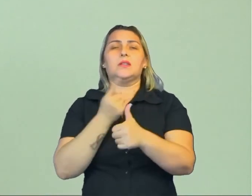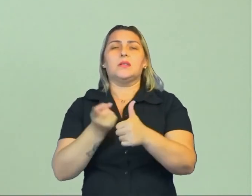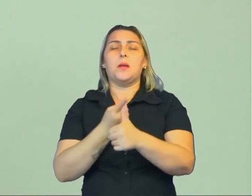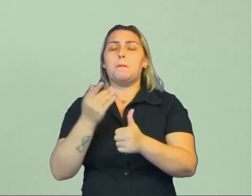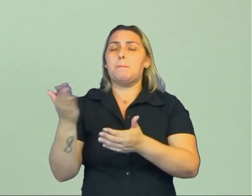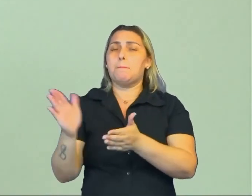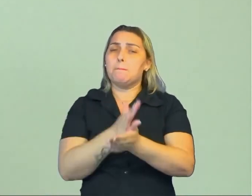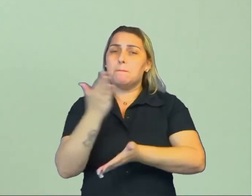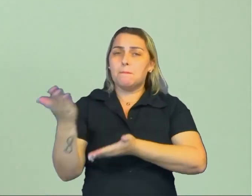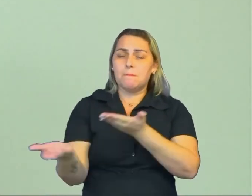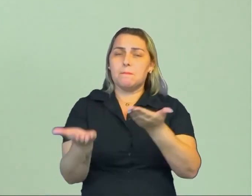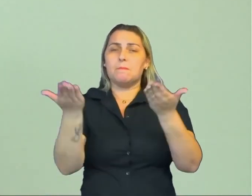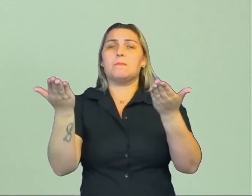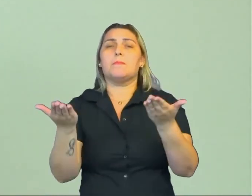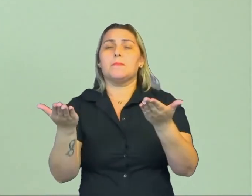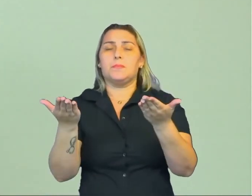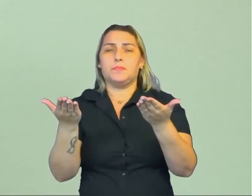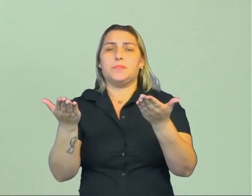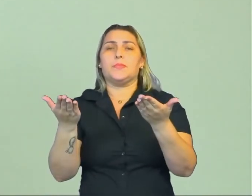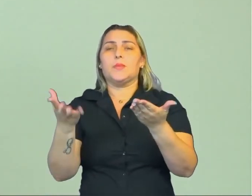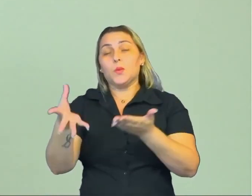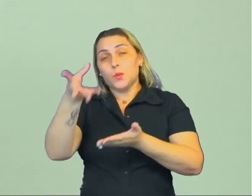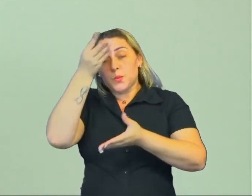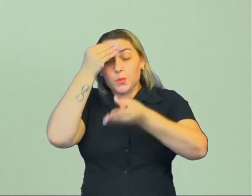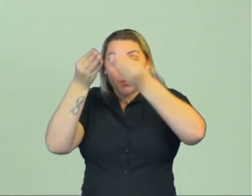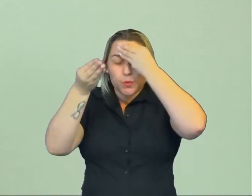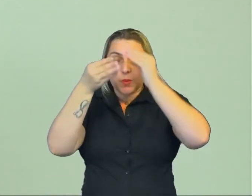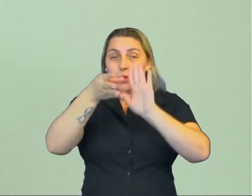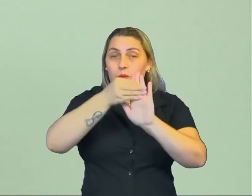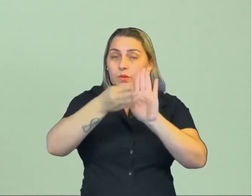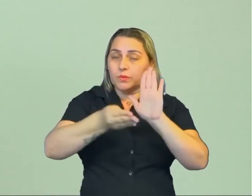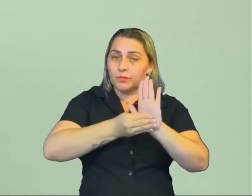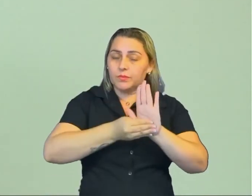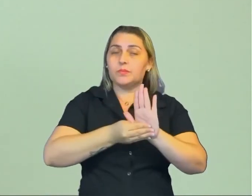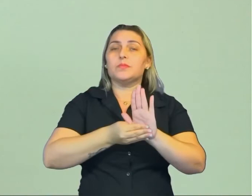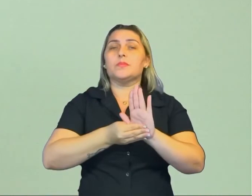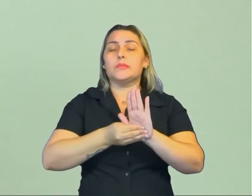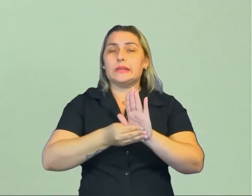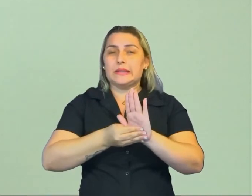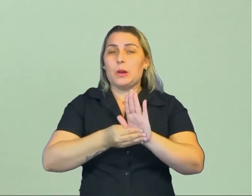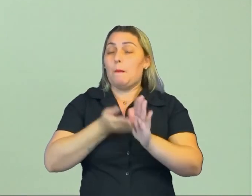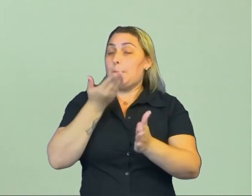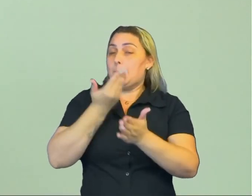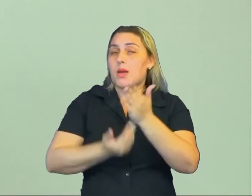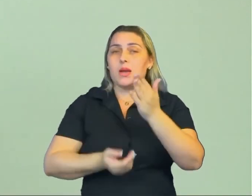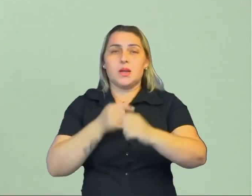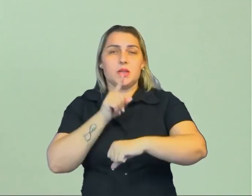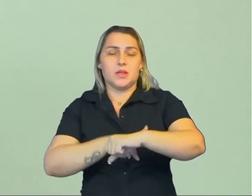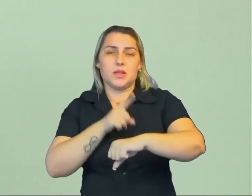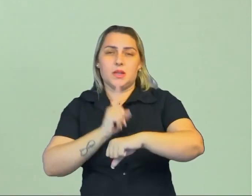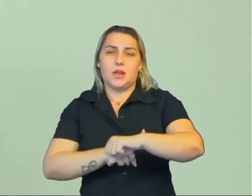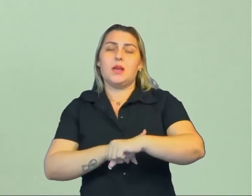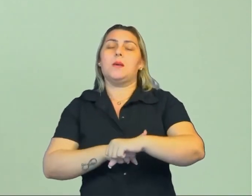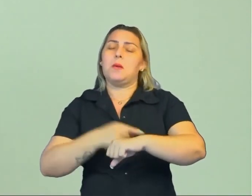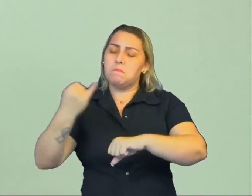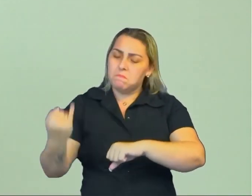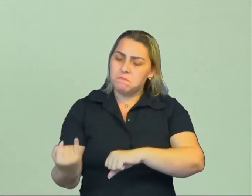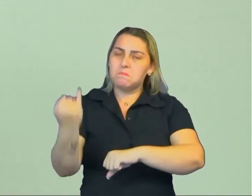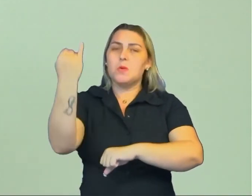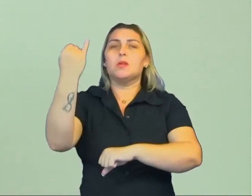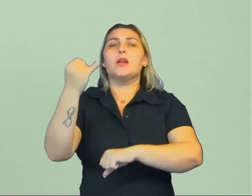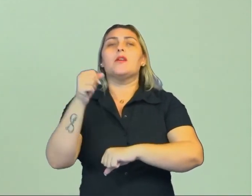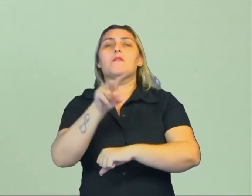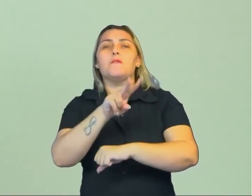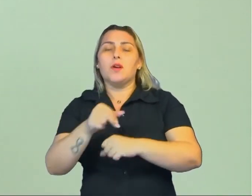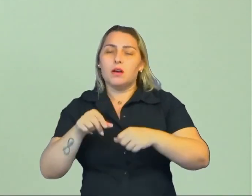meio maravilhoso de assimilar conteúdo, de aprender. Então, não percam tempo. Tempo é precioso.